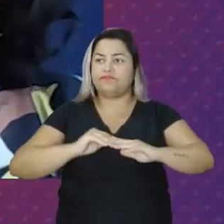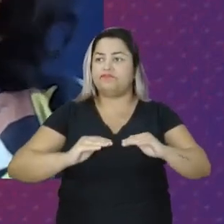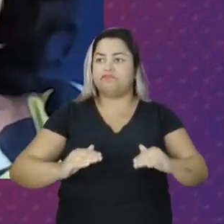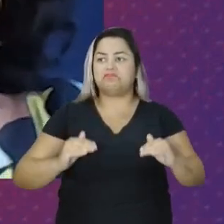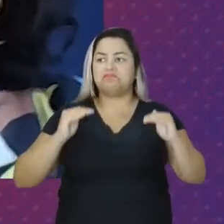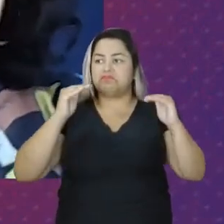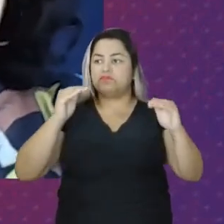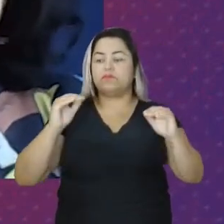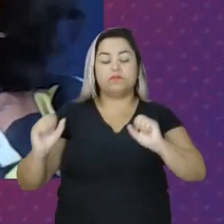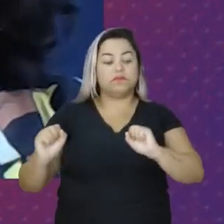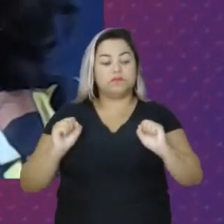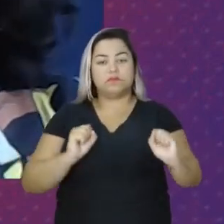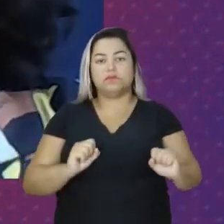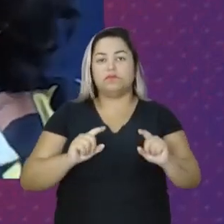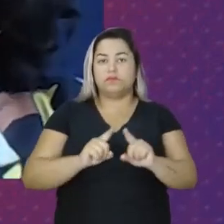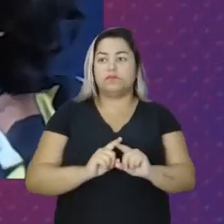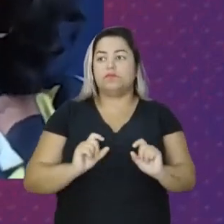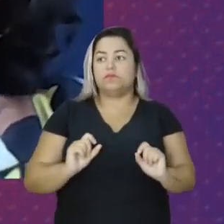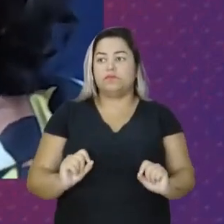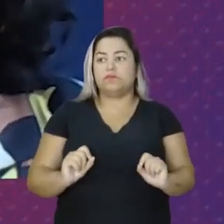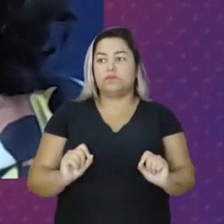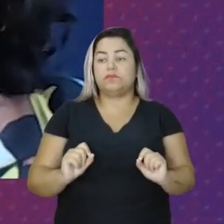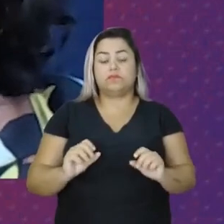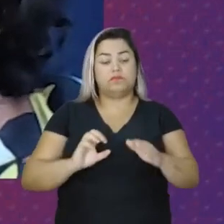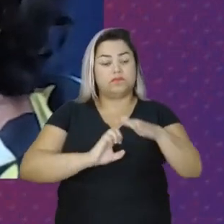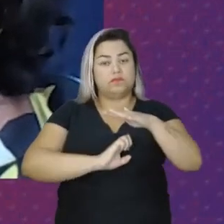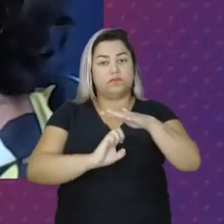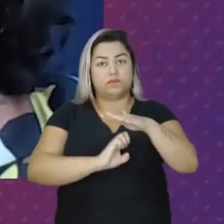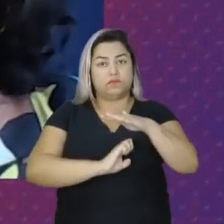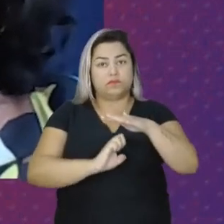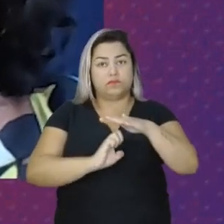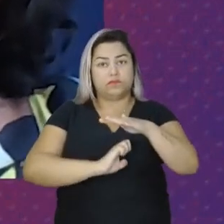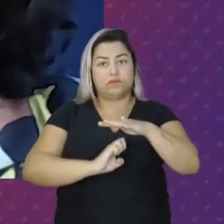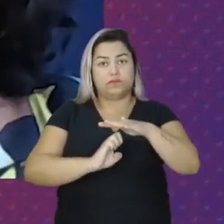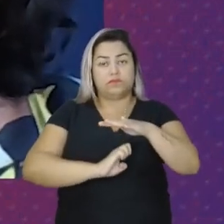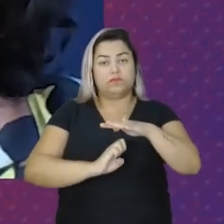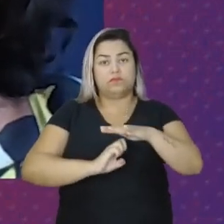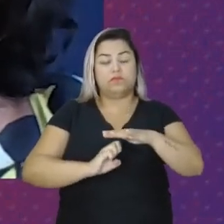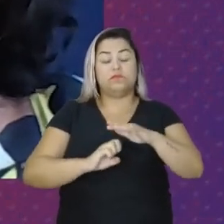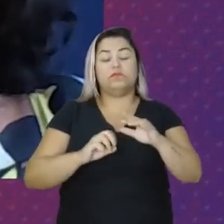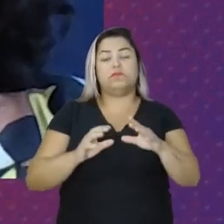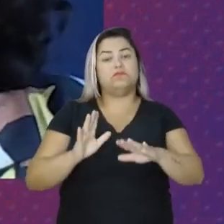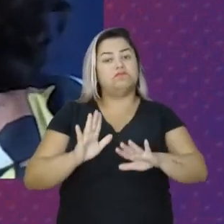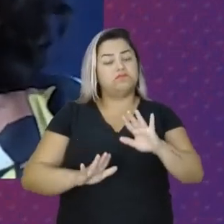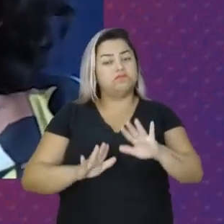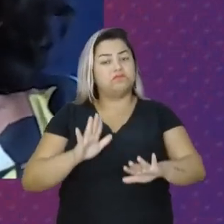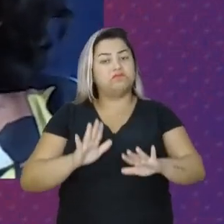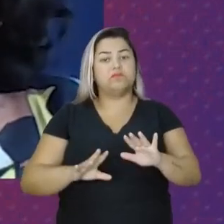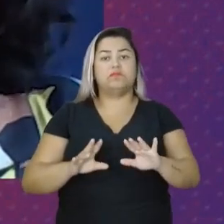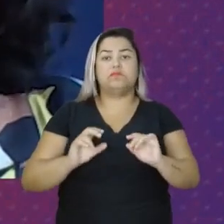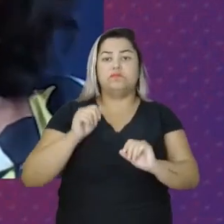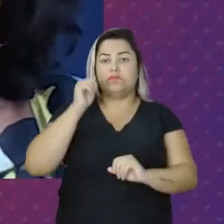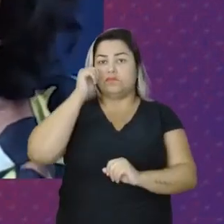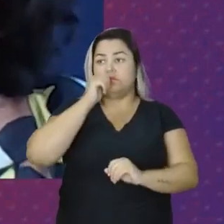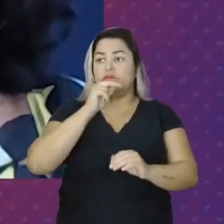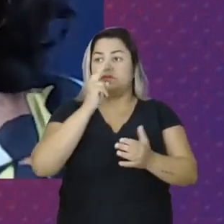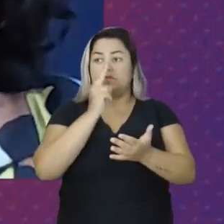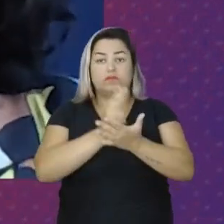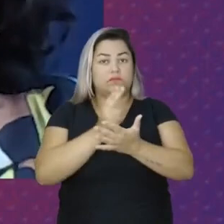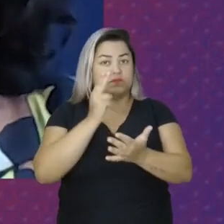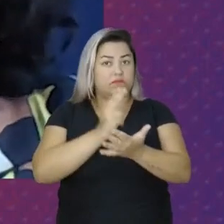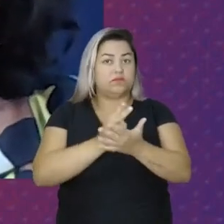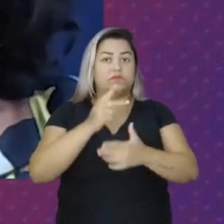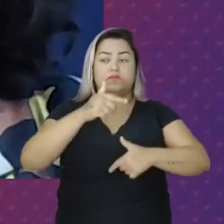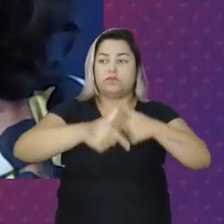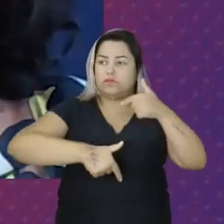maior poder na hierarquia de uma empresa, muitas vezes as mulheres fazem o mesmo